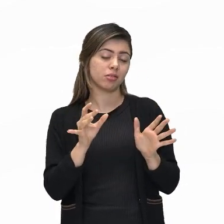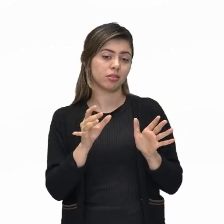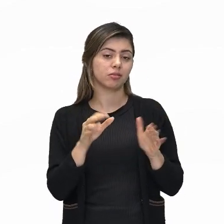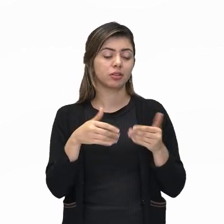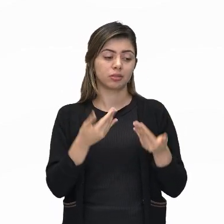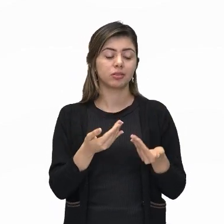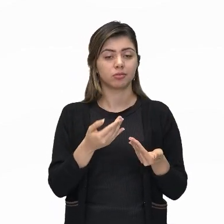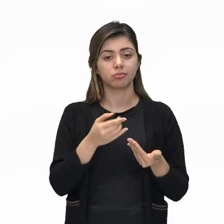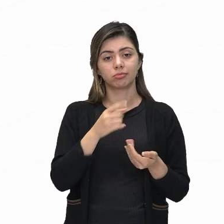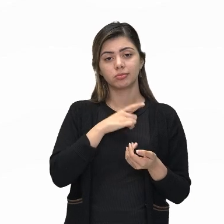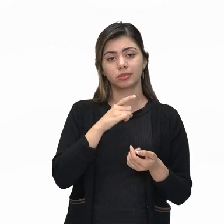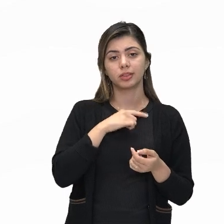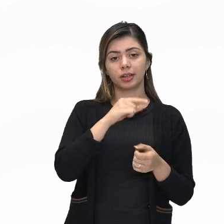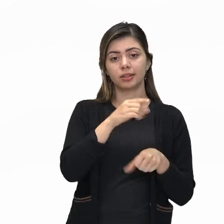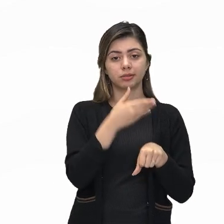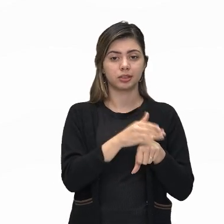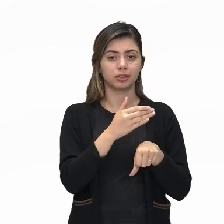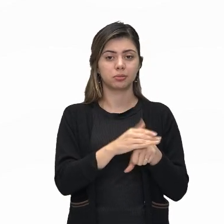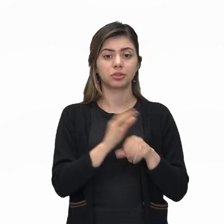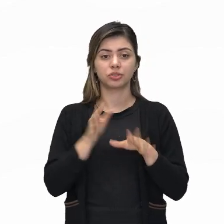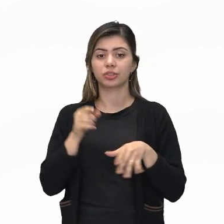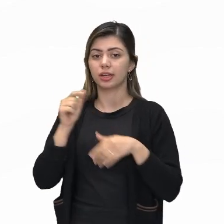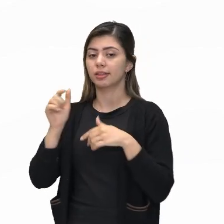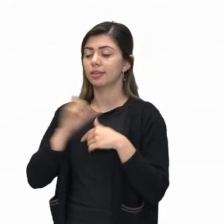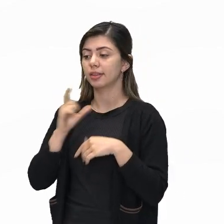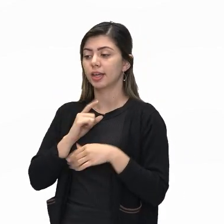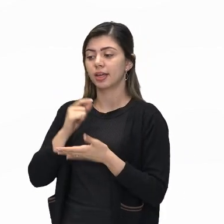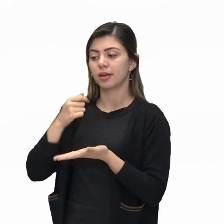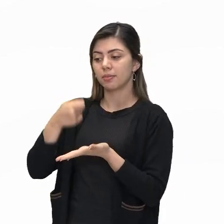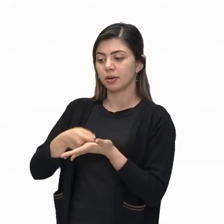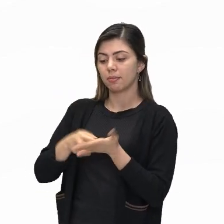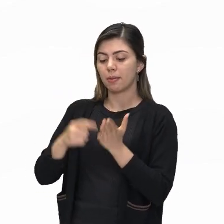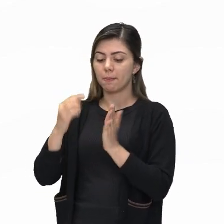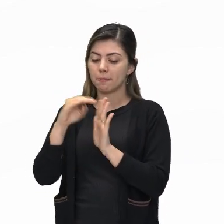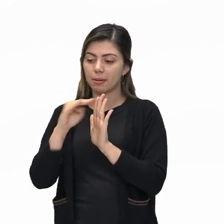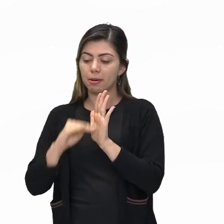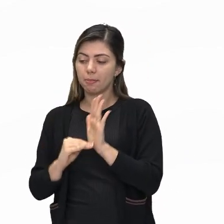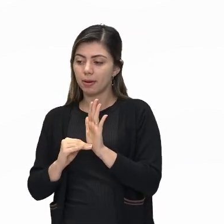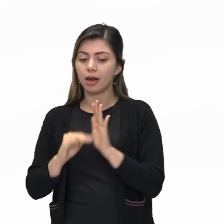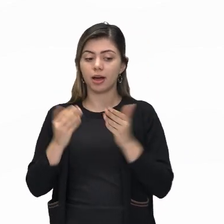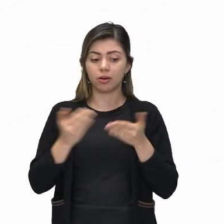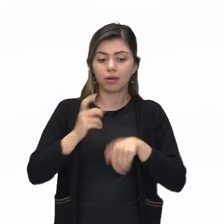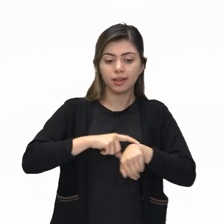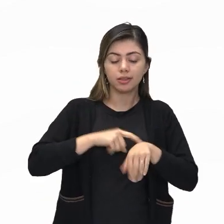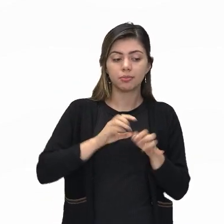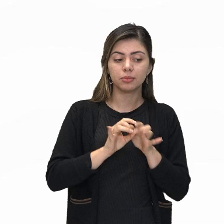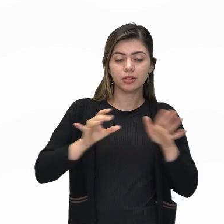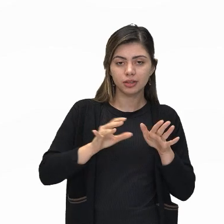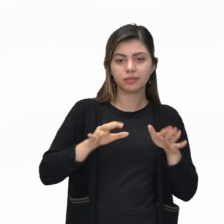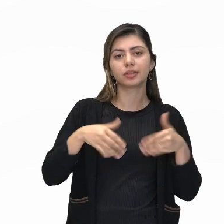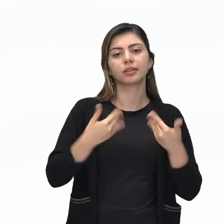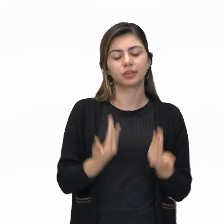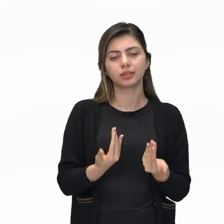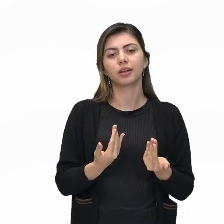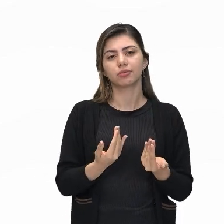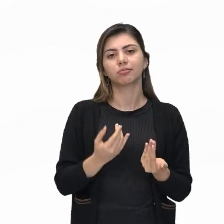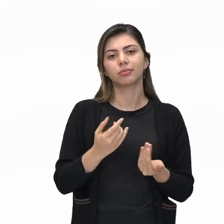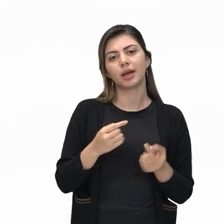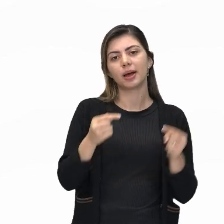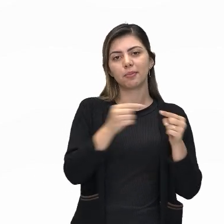logo após concluir todas as suas atividades obrigatórias. Então, quando eu falo de lazer, eu